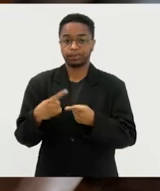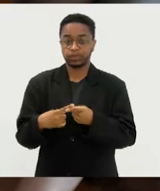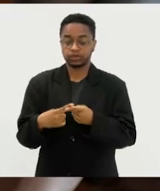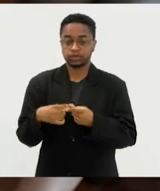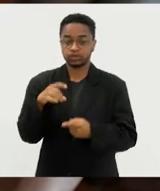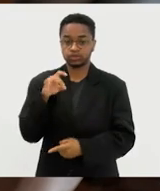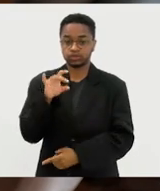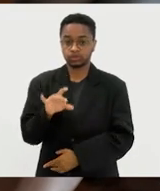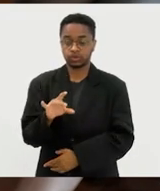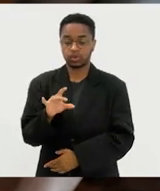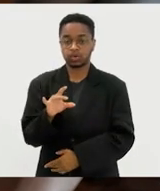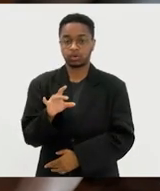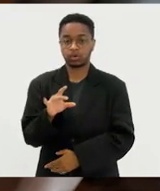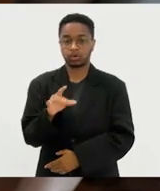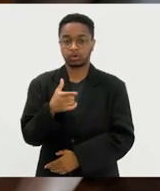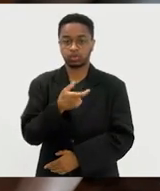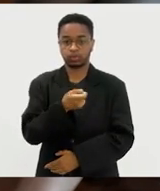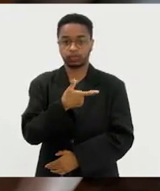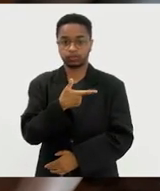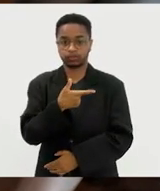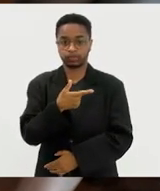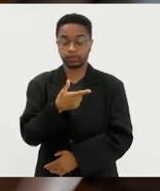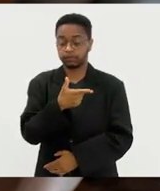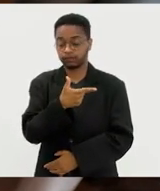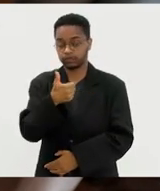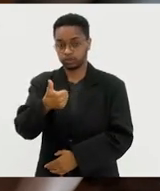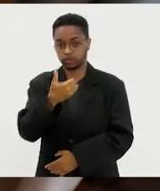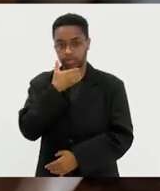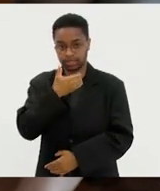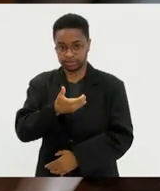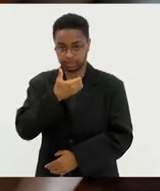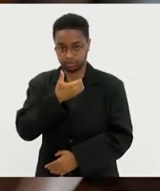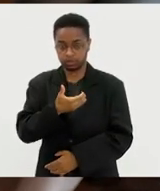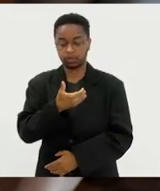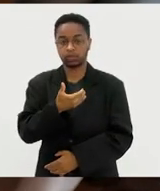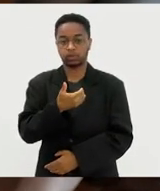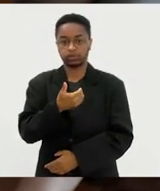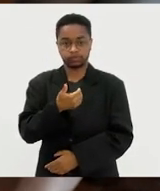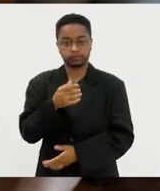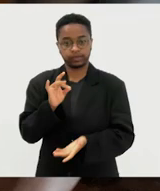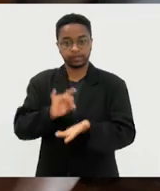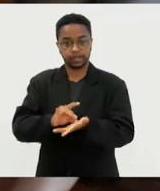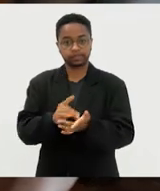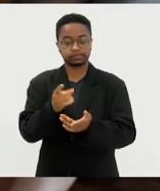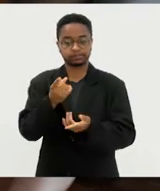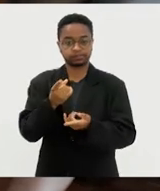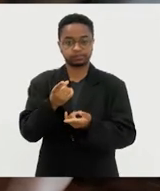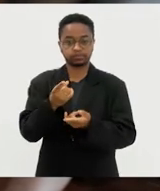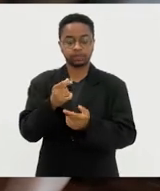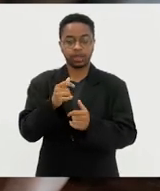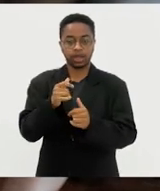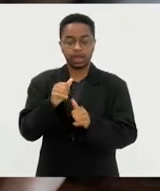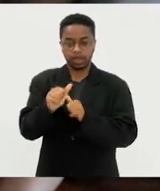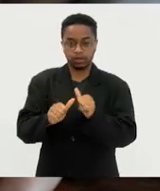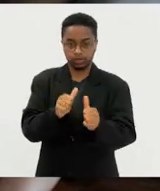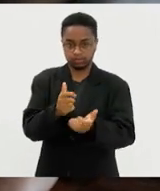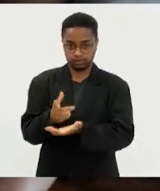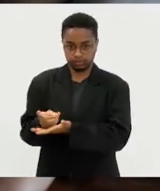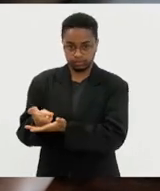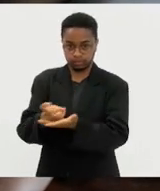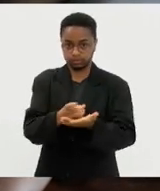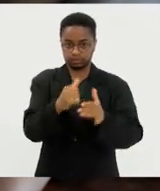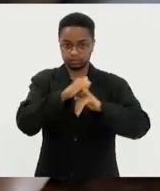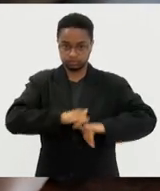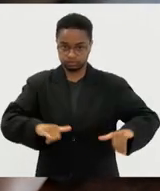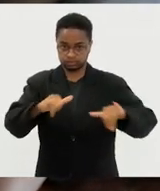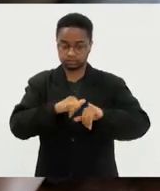em 21 de dezembro que a reforma tributária foi promulgada. E a reforma